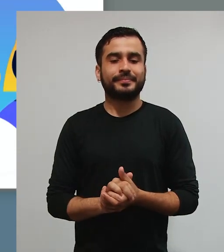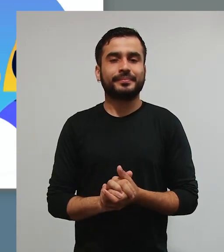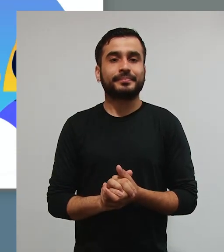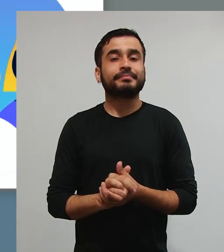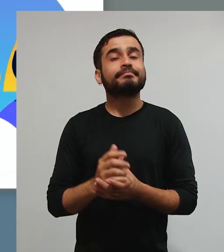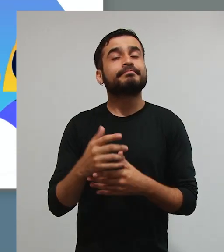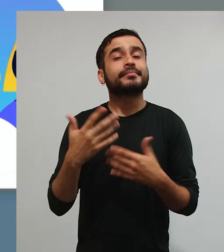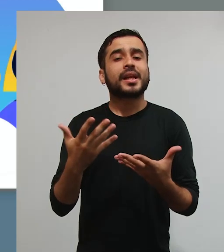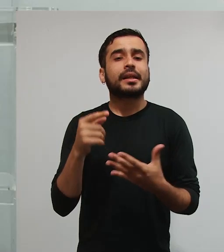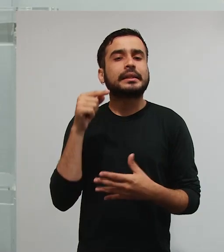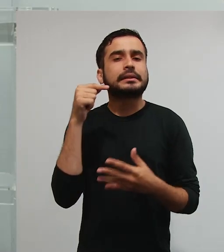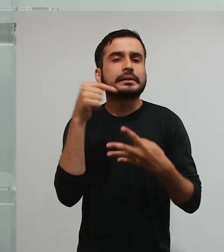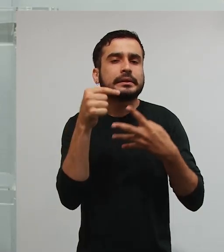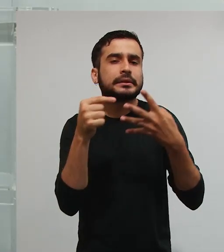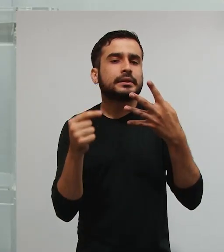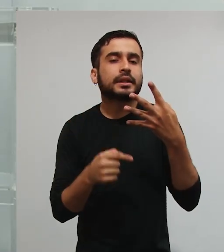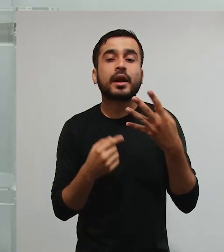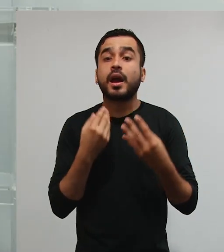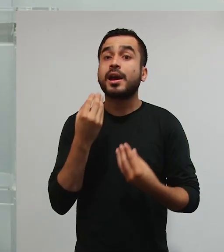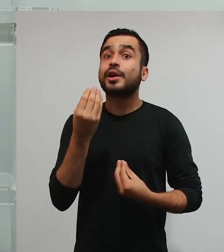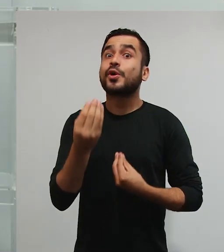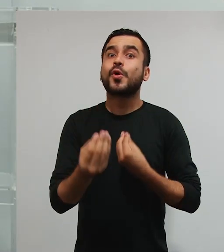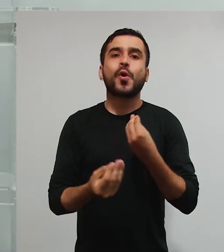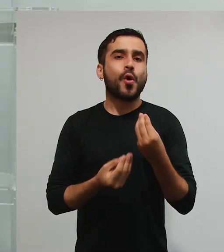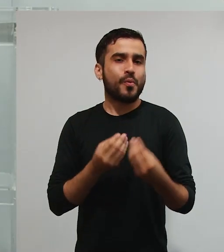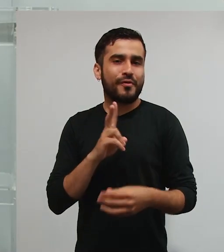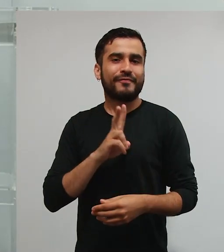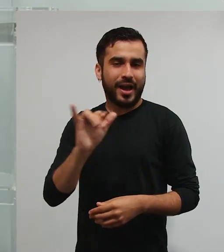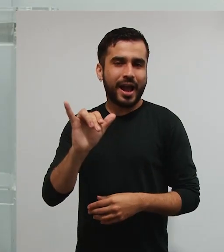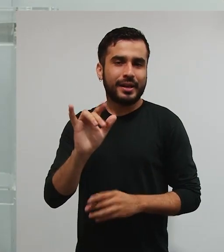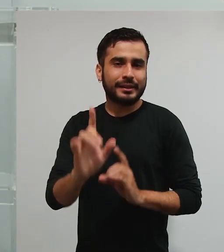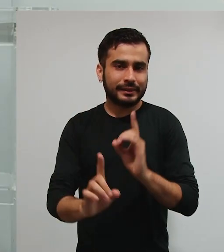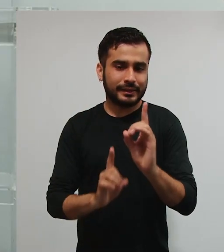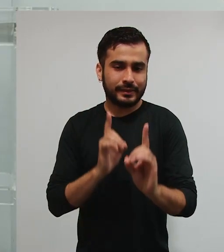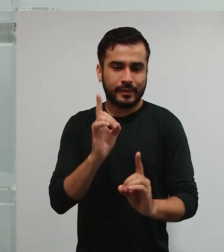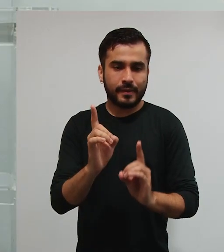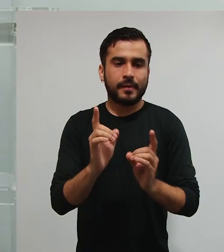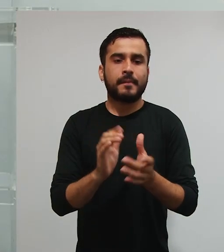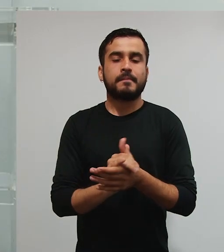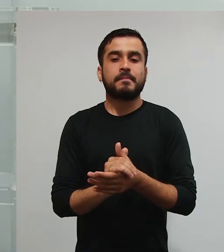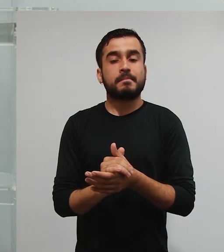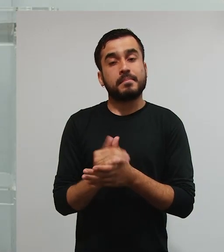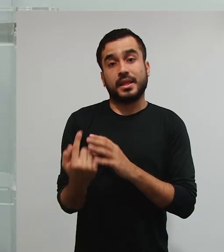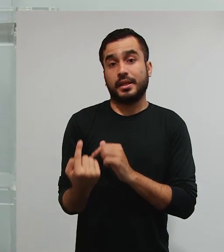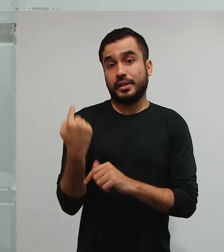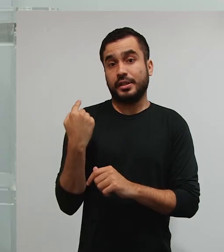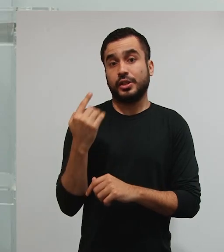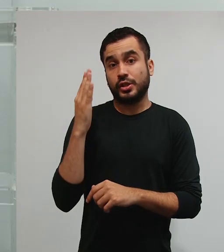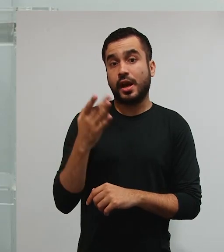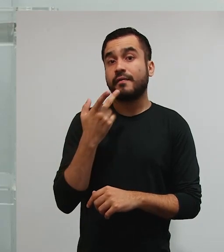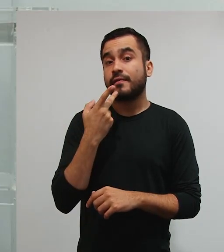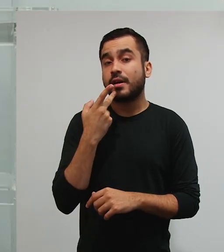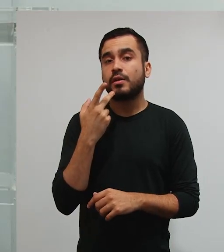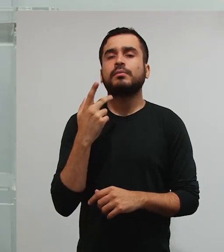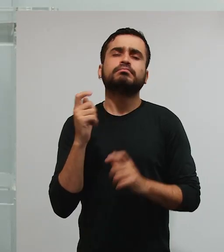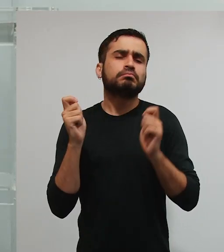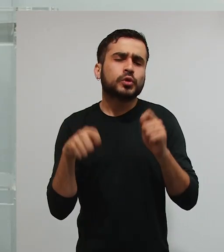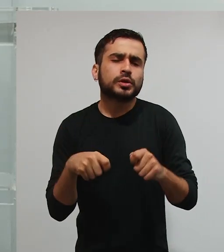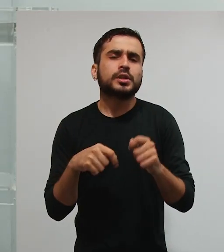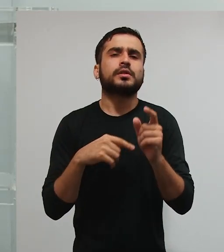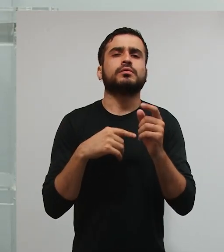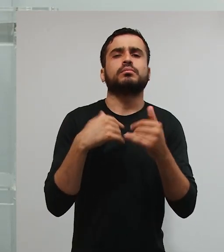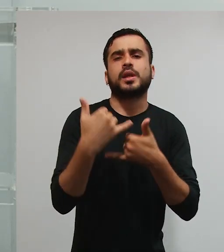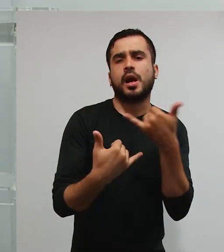Aqui é como que vai ser feita a dinâmica. A Juris, a gente colocou ali que ela pode ser feita por jogos,